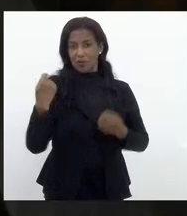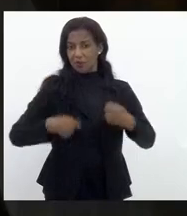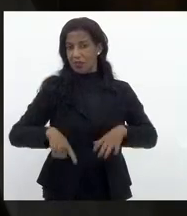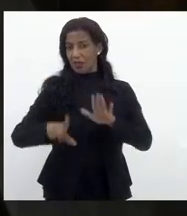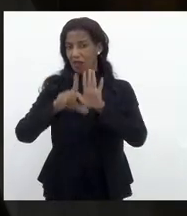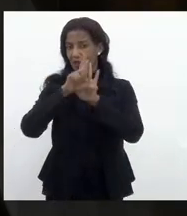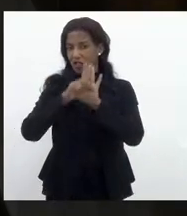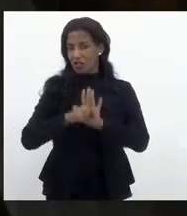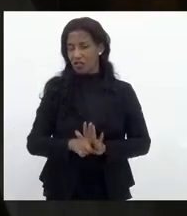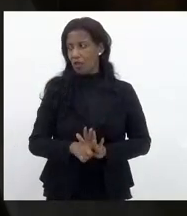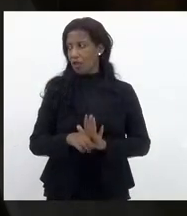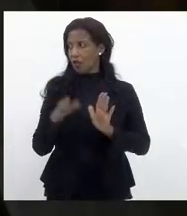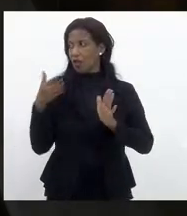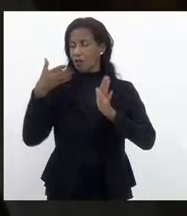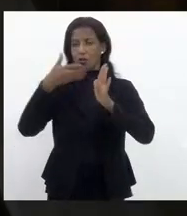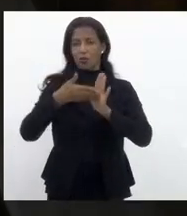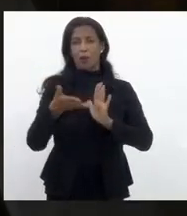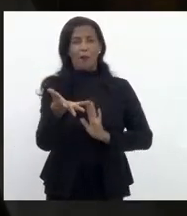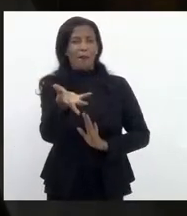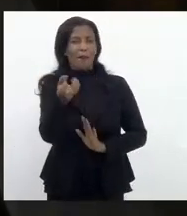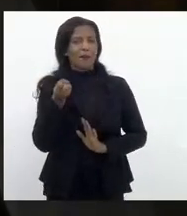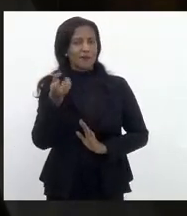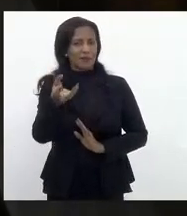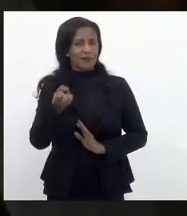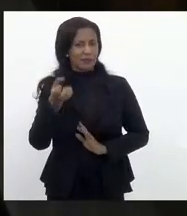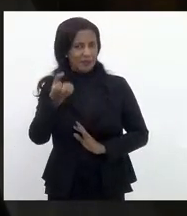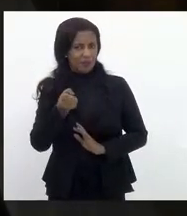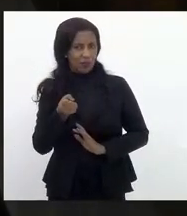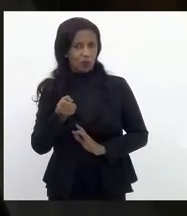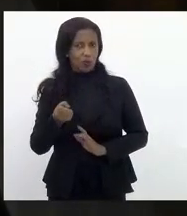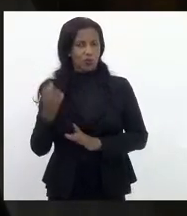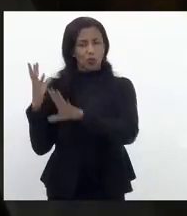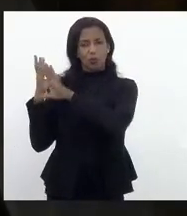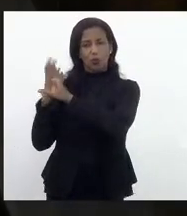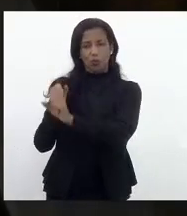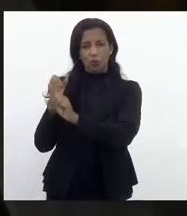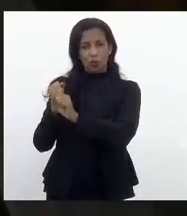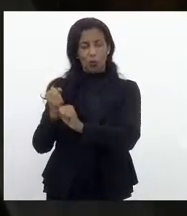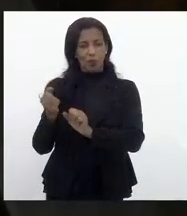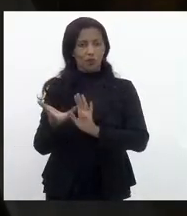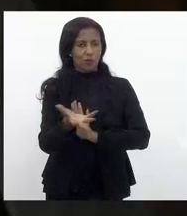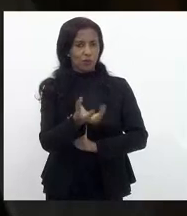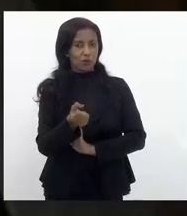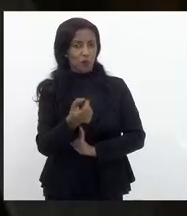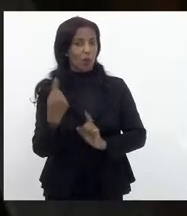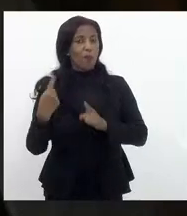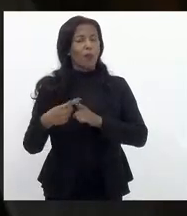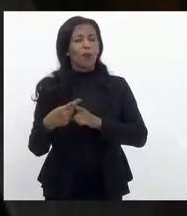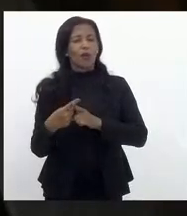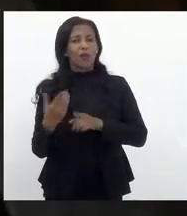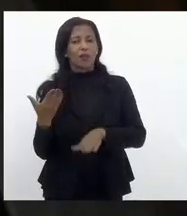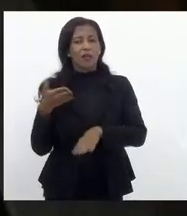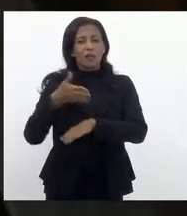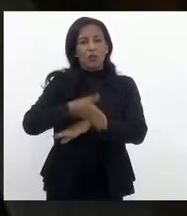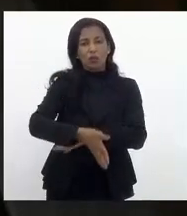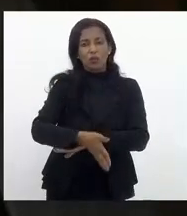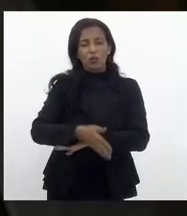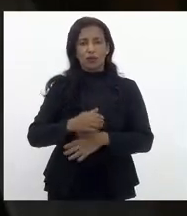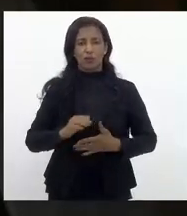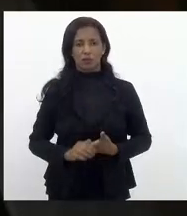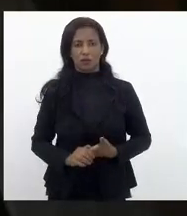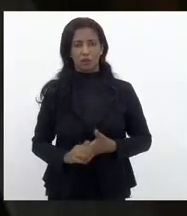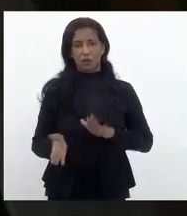deixe lá sobre pensam sobre cálculo de pensão por que que tem que introduzir isso